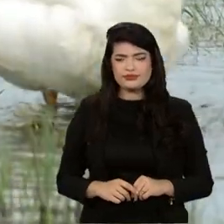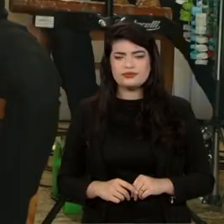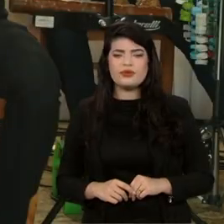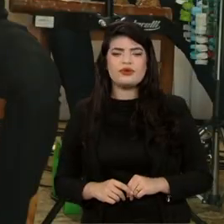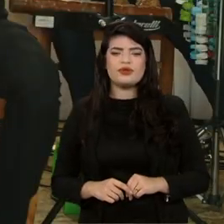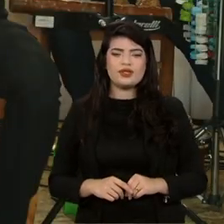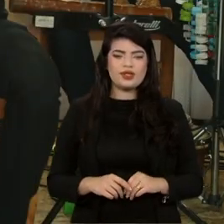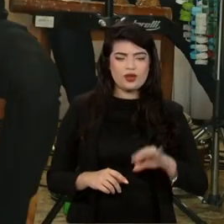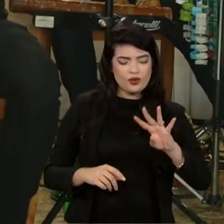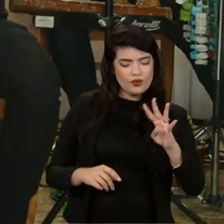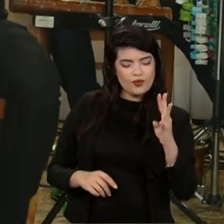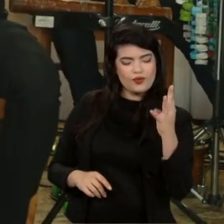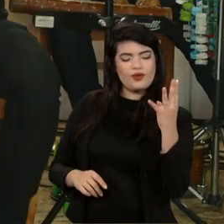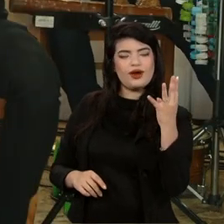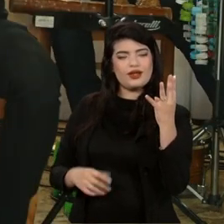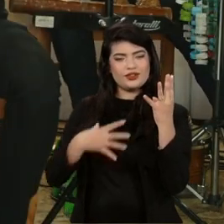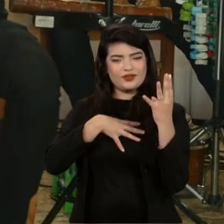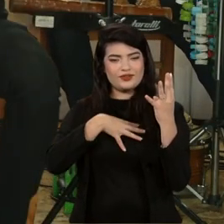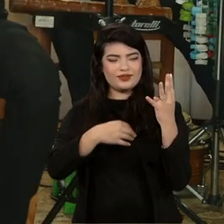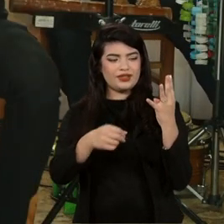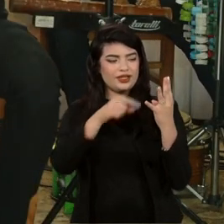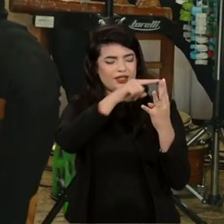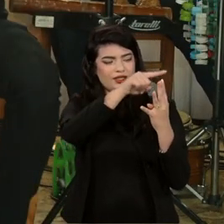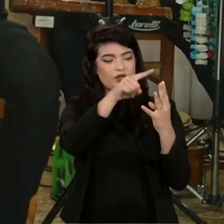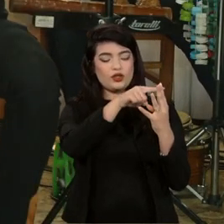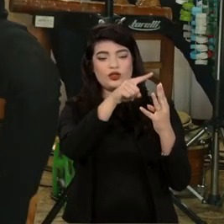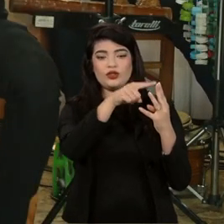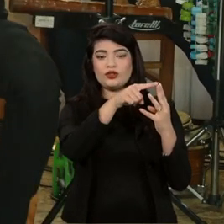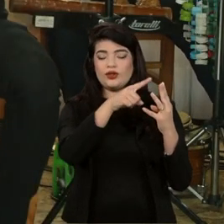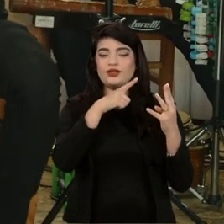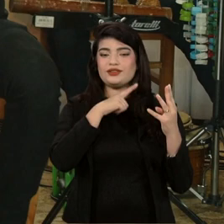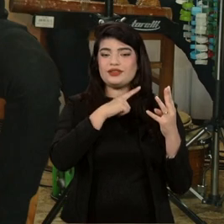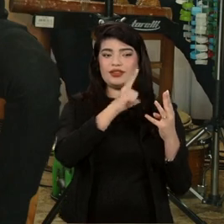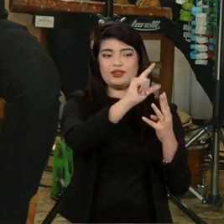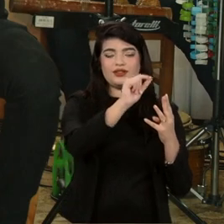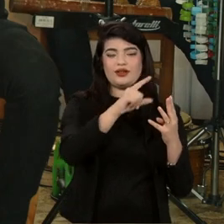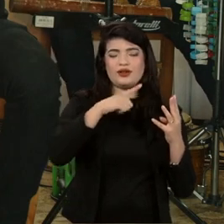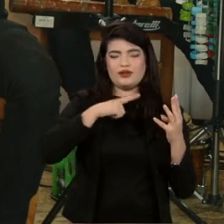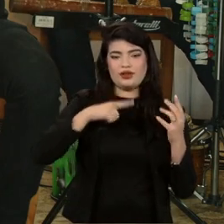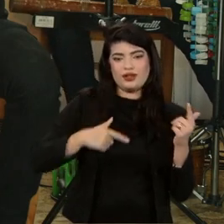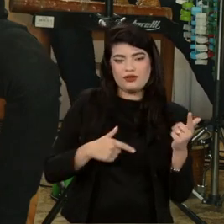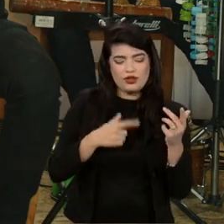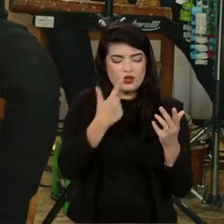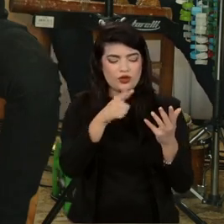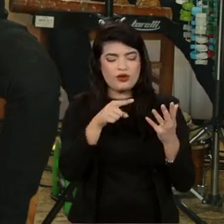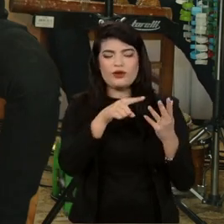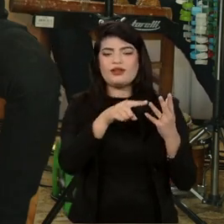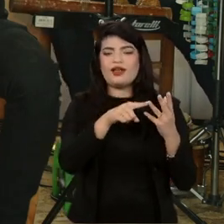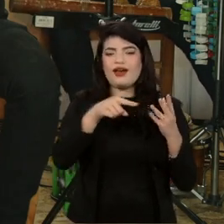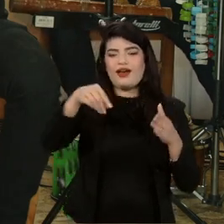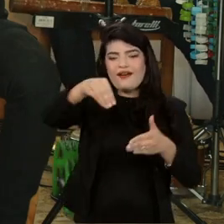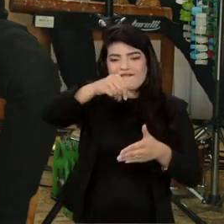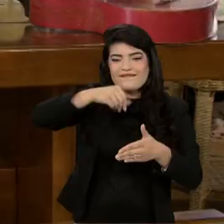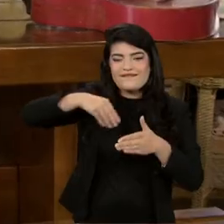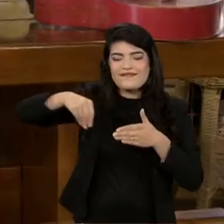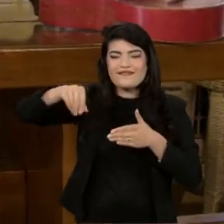Dos quatro meninos, dois levavam rifles, outros dois levavam fumo e